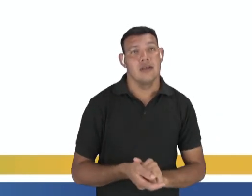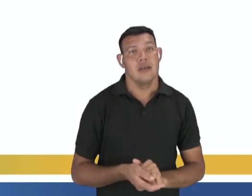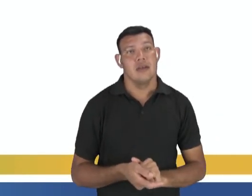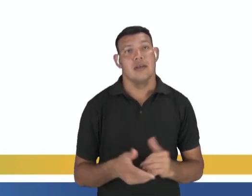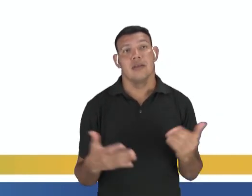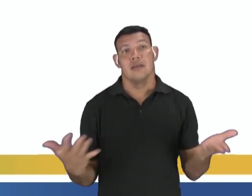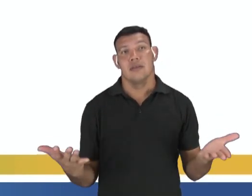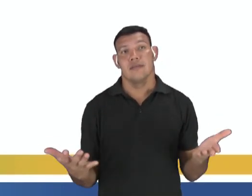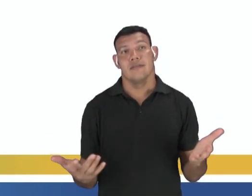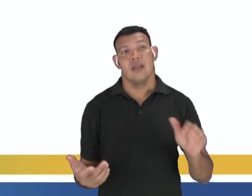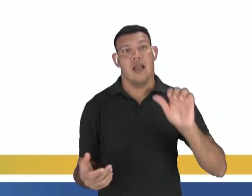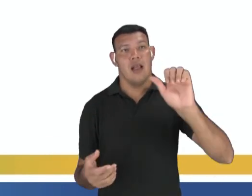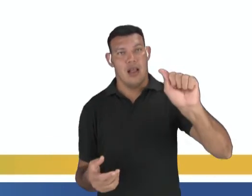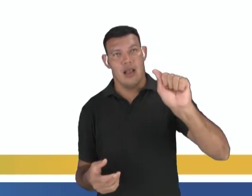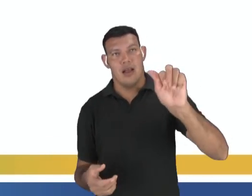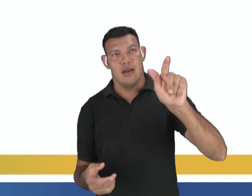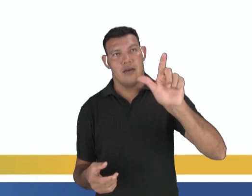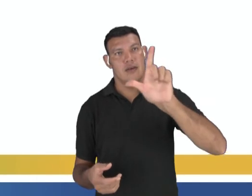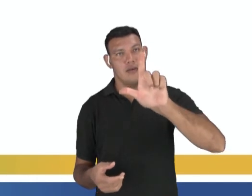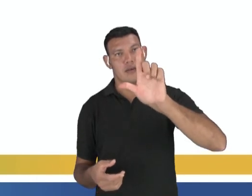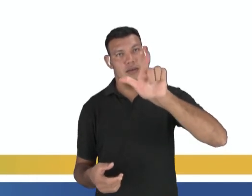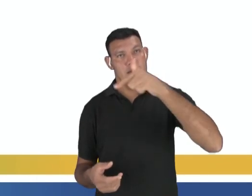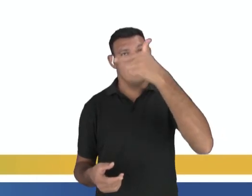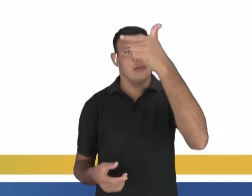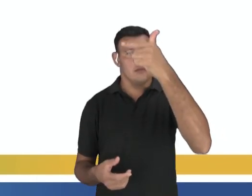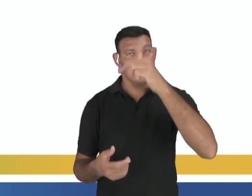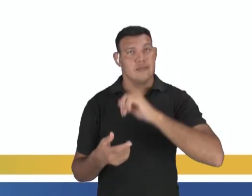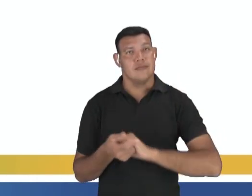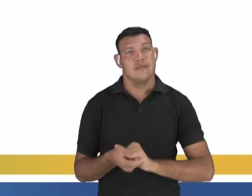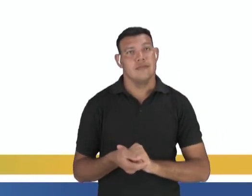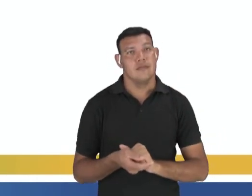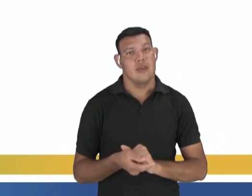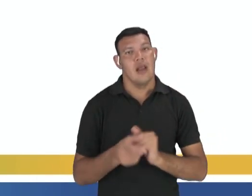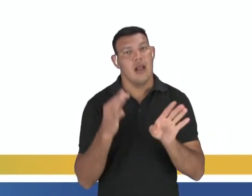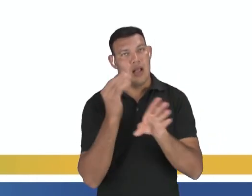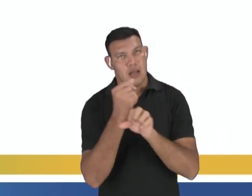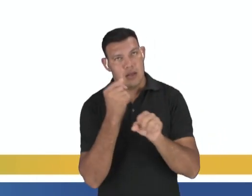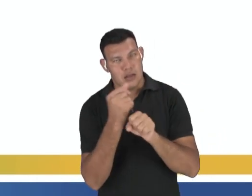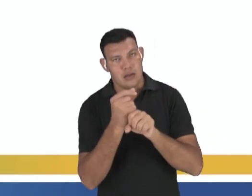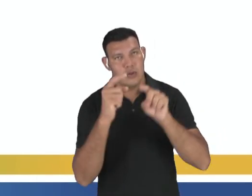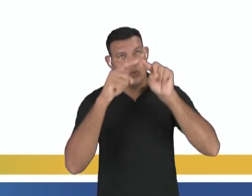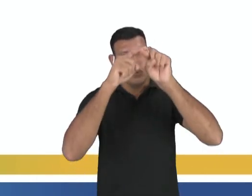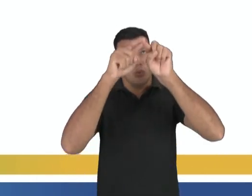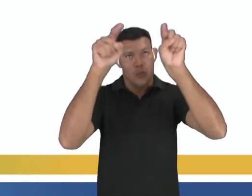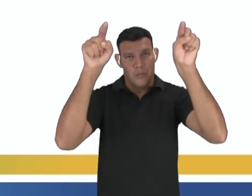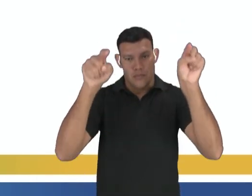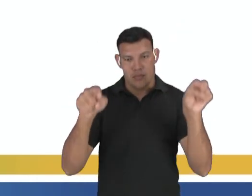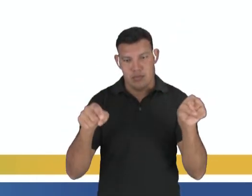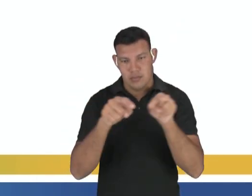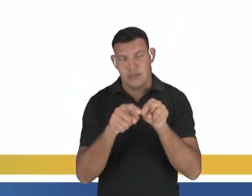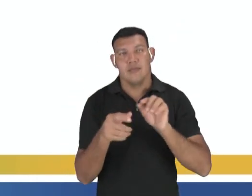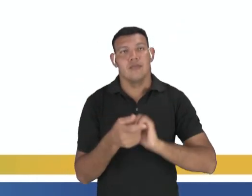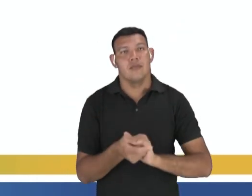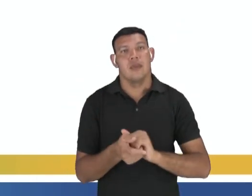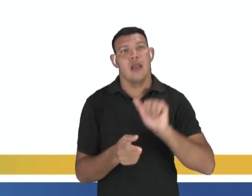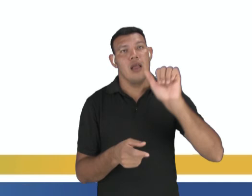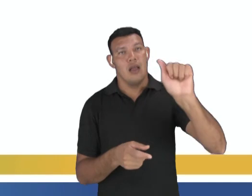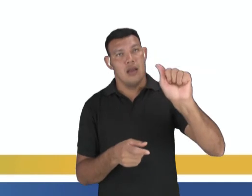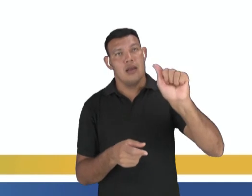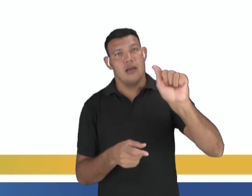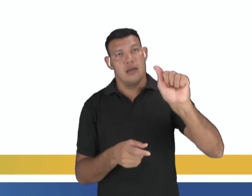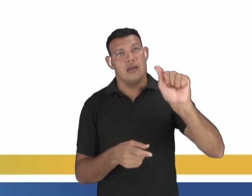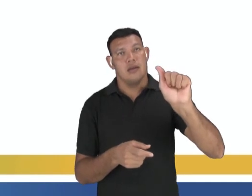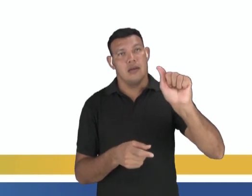quadrado de lado L, a sua área é L ao quadrado. Então nesse caso aí, para eu calcular a área desse quadrado,